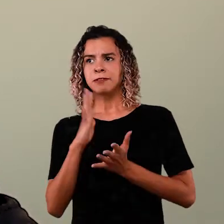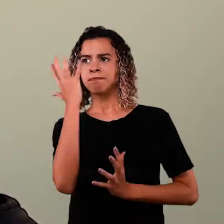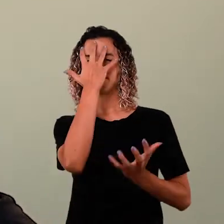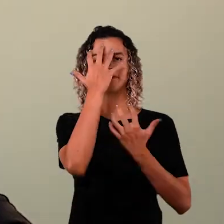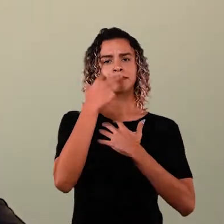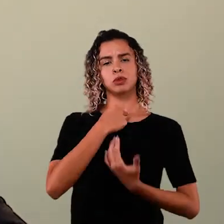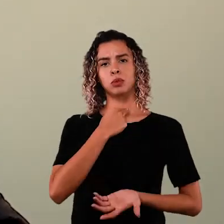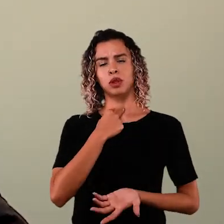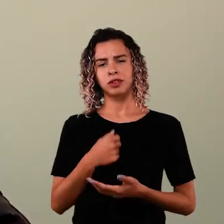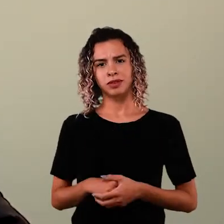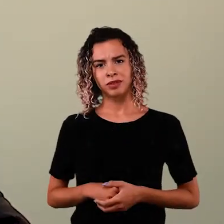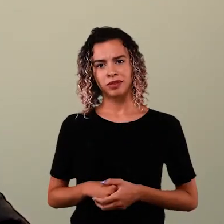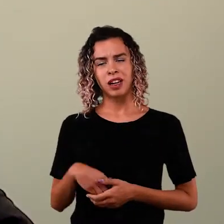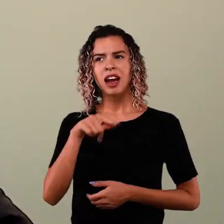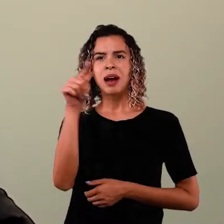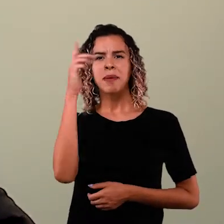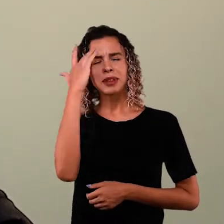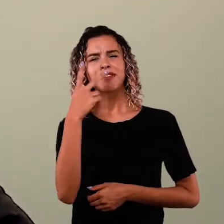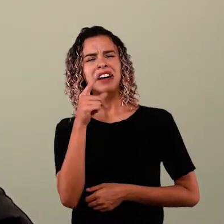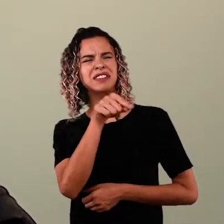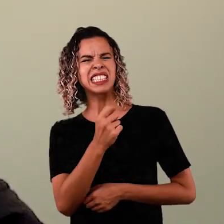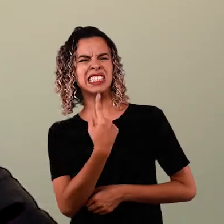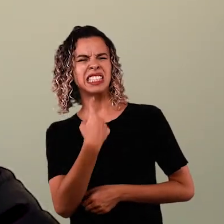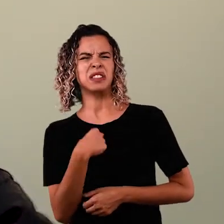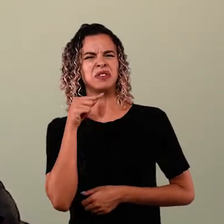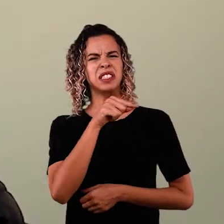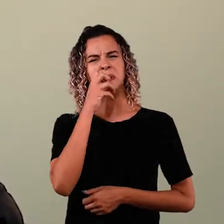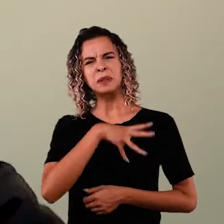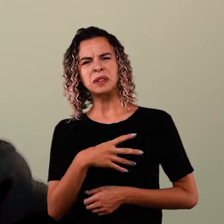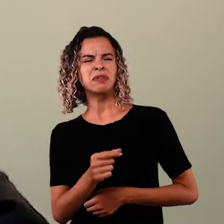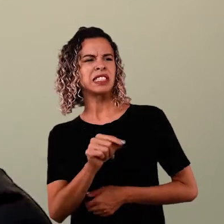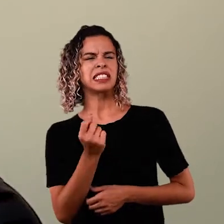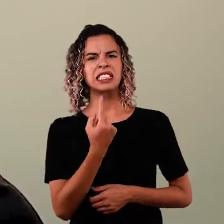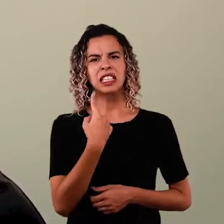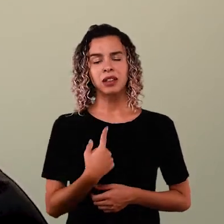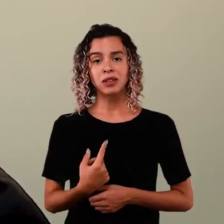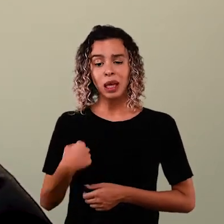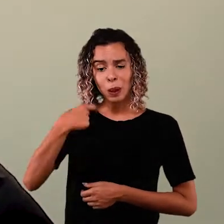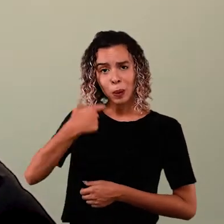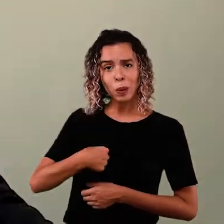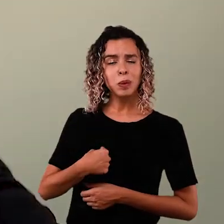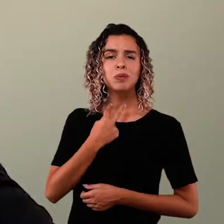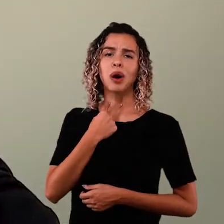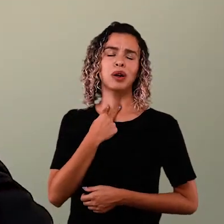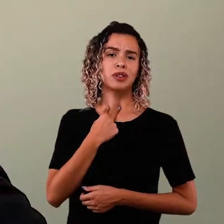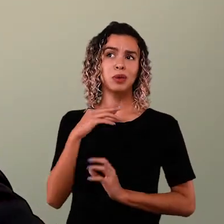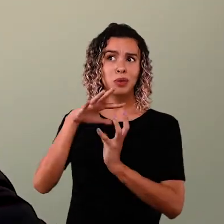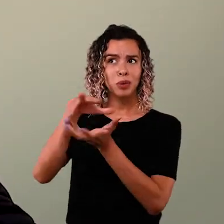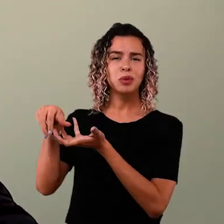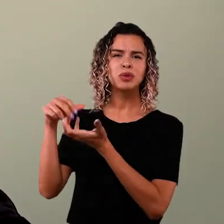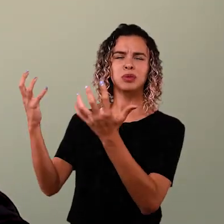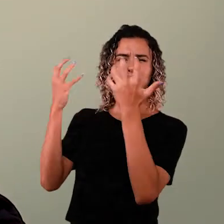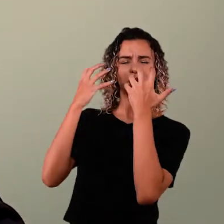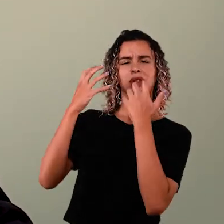você. Todo mundo falando que o que você é estranho, é esquisito. Você não pode ser você mesmo. O mundo me fez crer